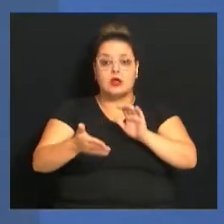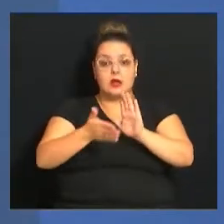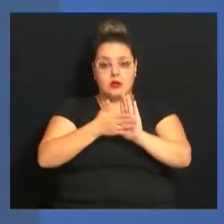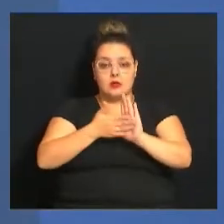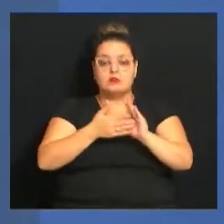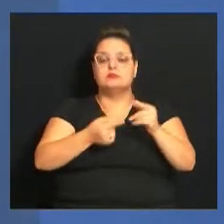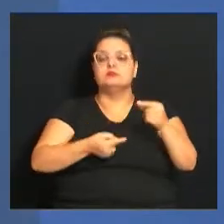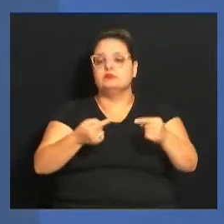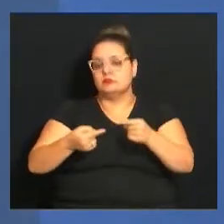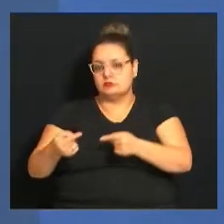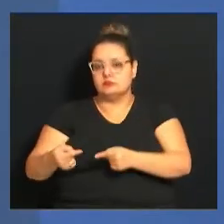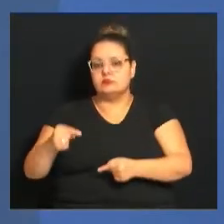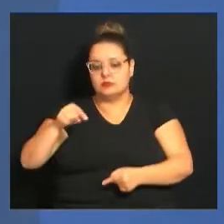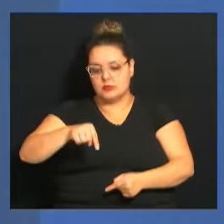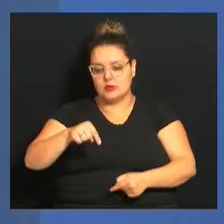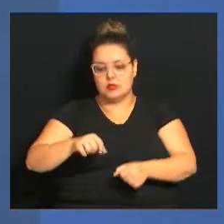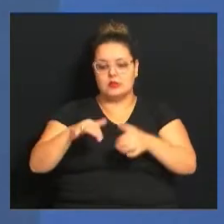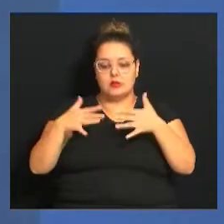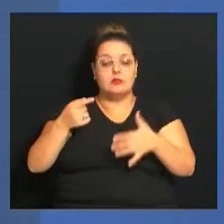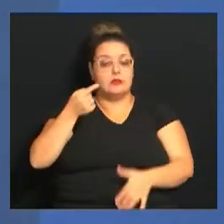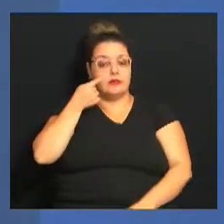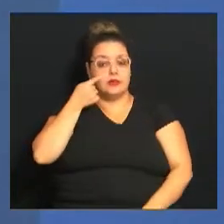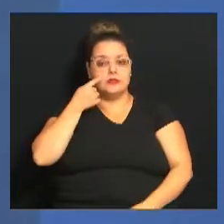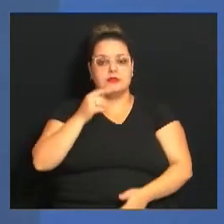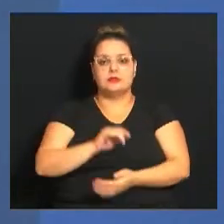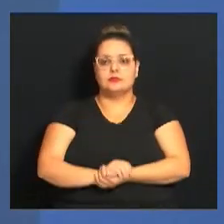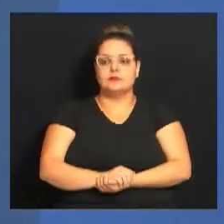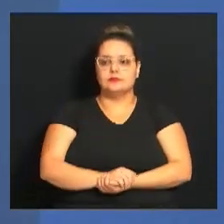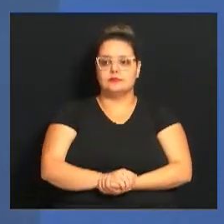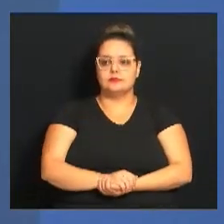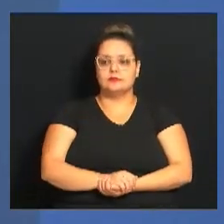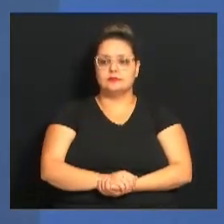discutida nesta audiência. Confira.